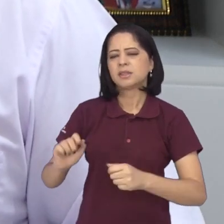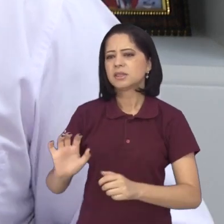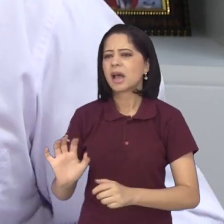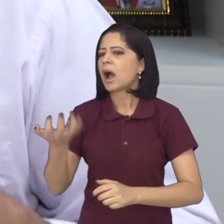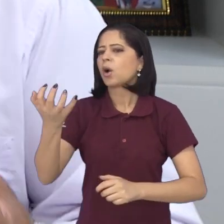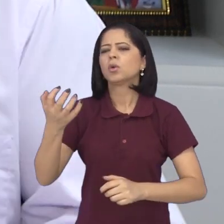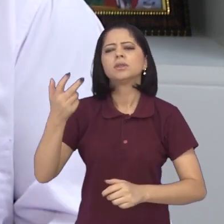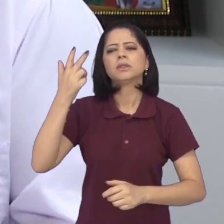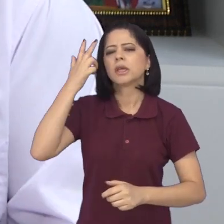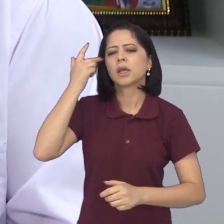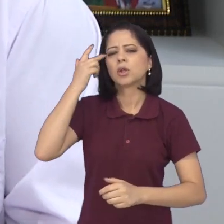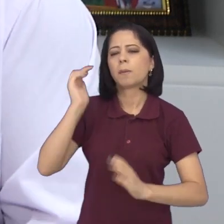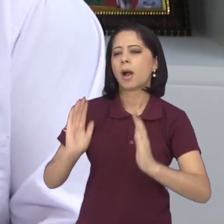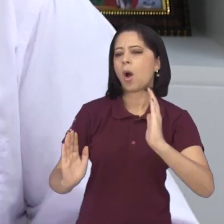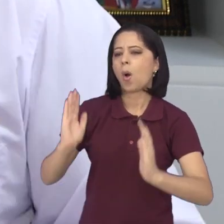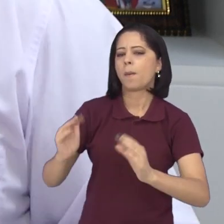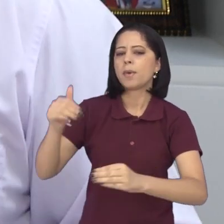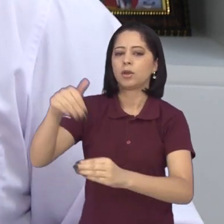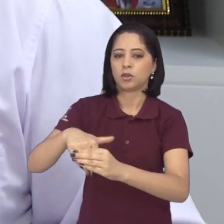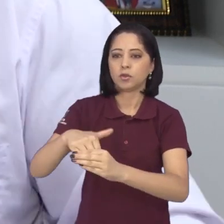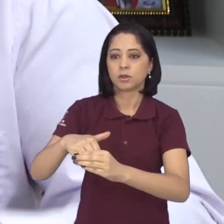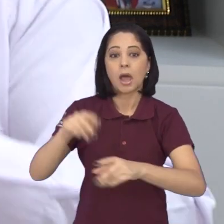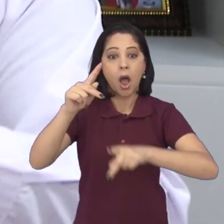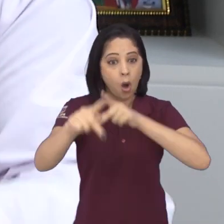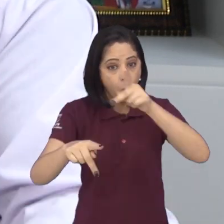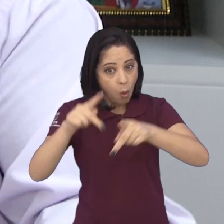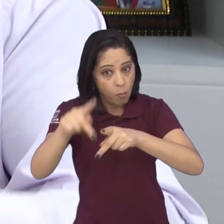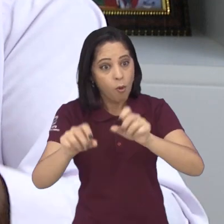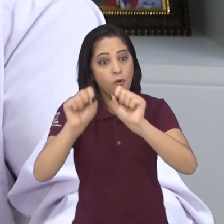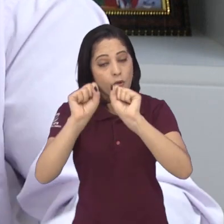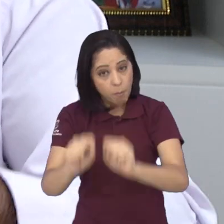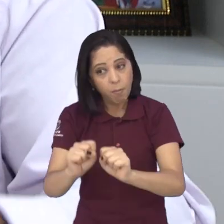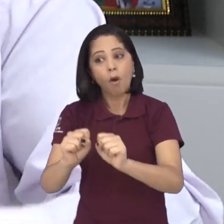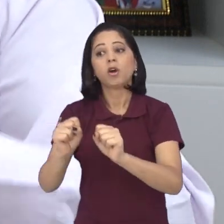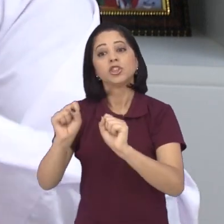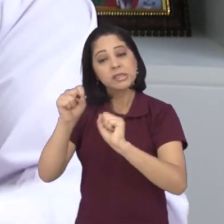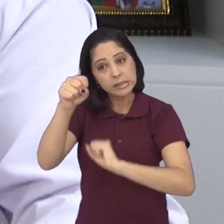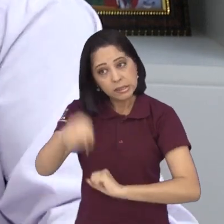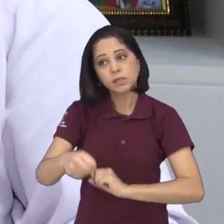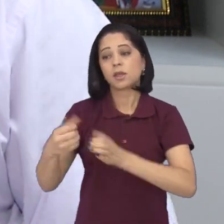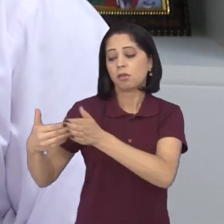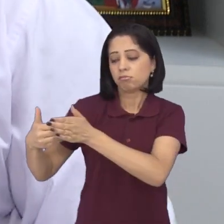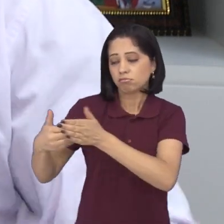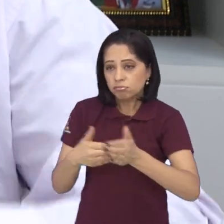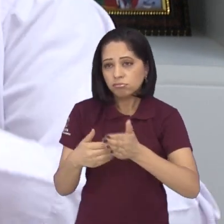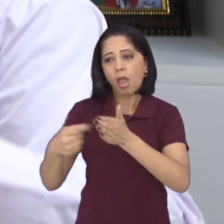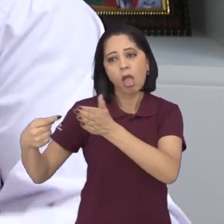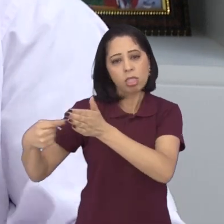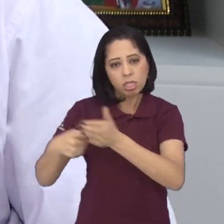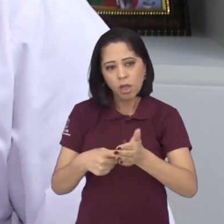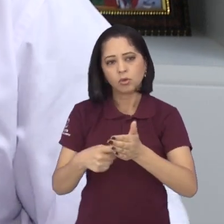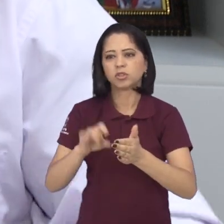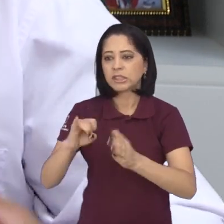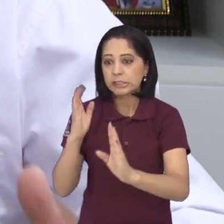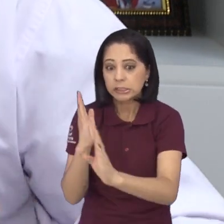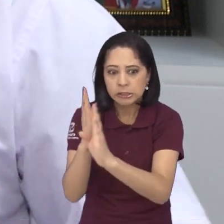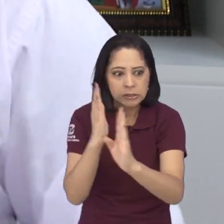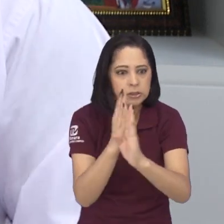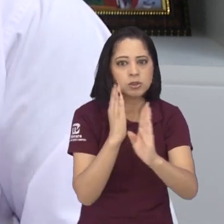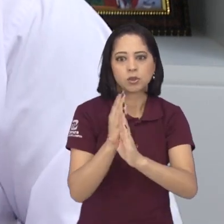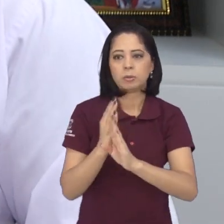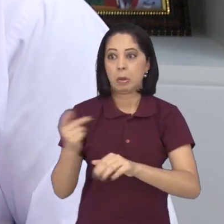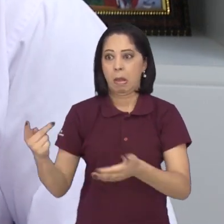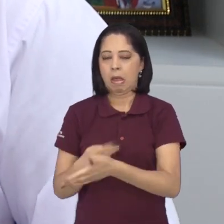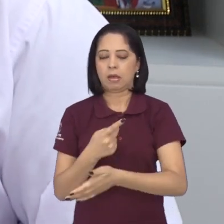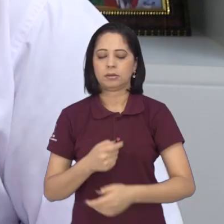do comum, aquilo que é pactuado durante as eleições. E a população pode sim e deve participar, fazendo denúncias em caso